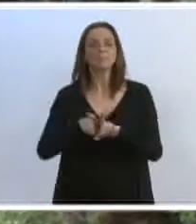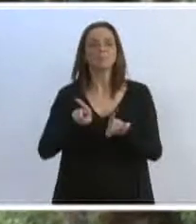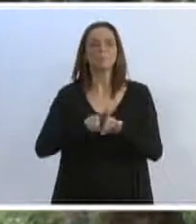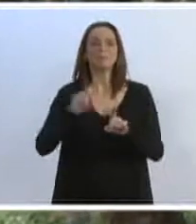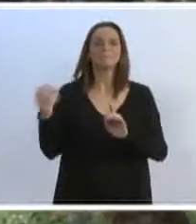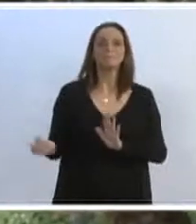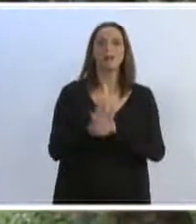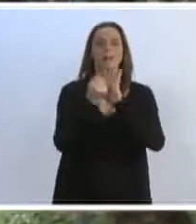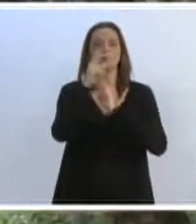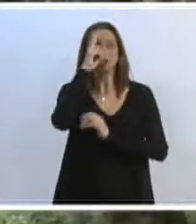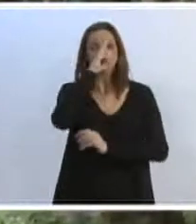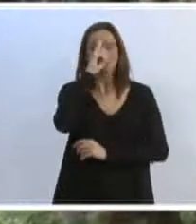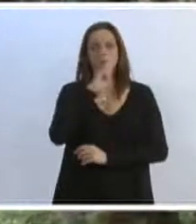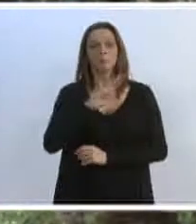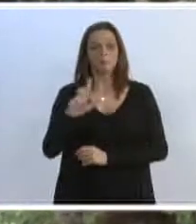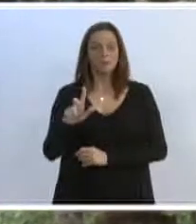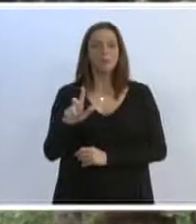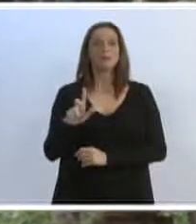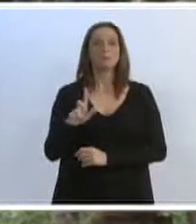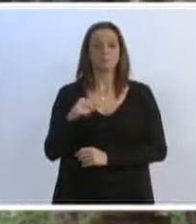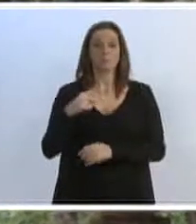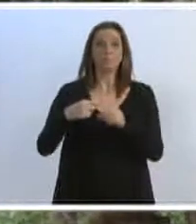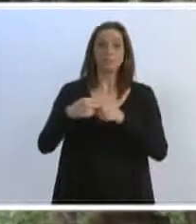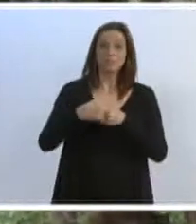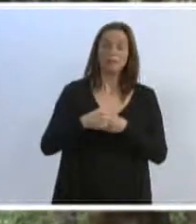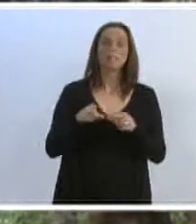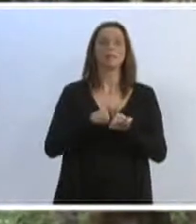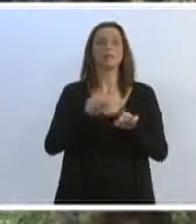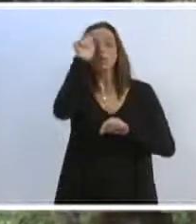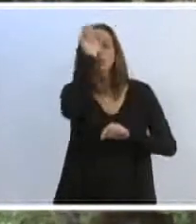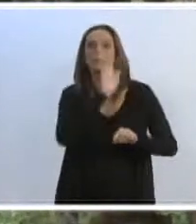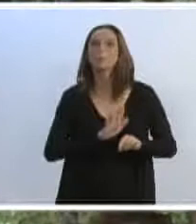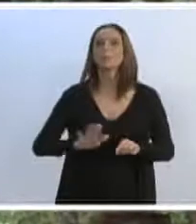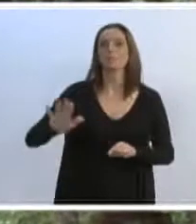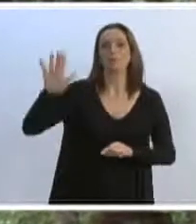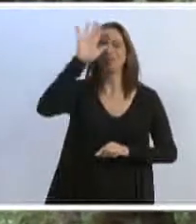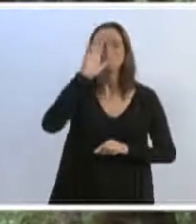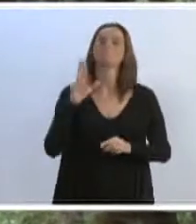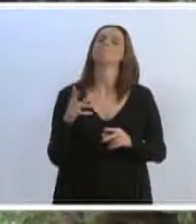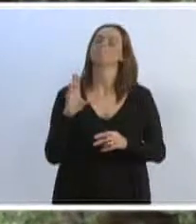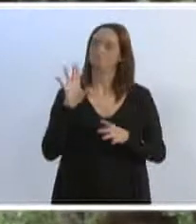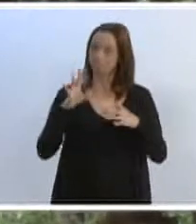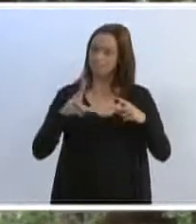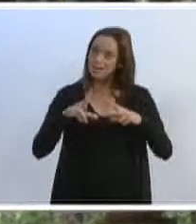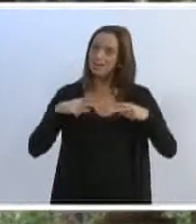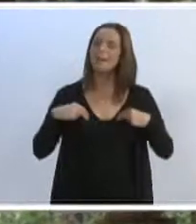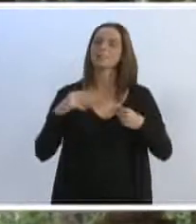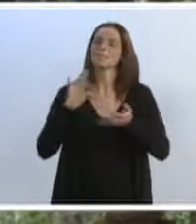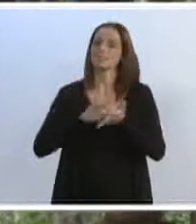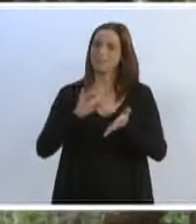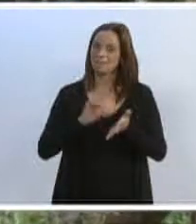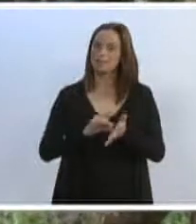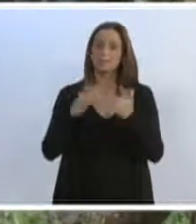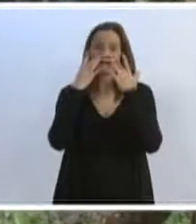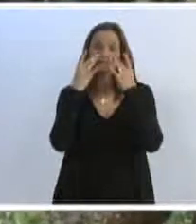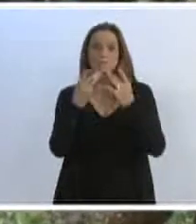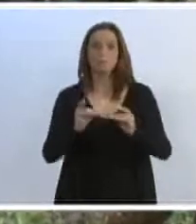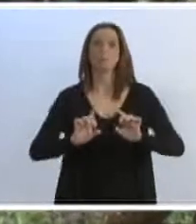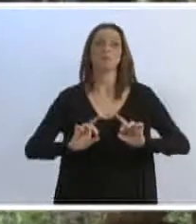revista. E importante mesmo é a gente comemorar e pensar no futuro da revista, né? A revista tem que seguir sim um